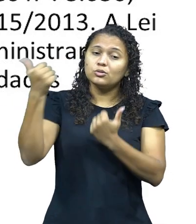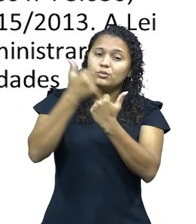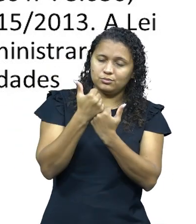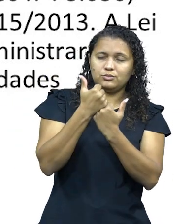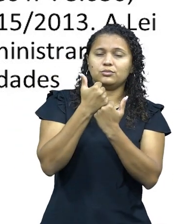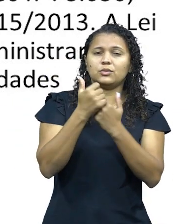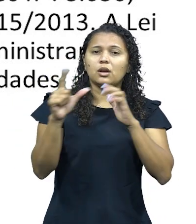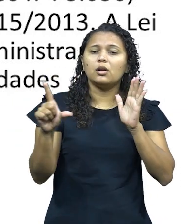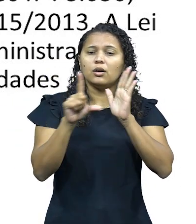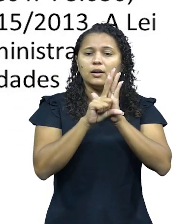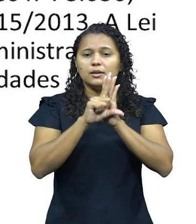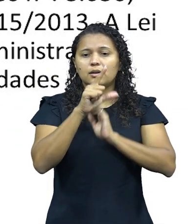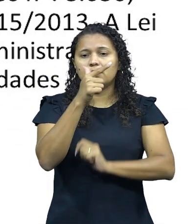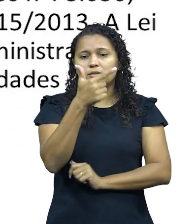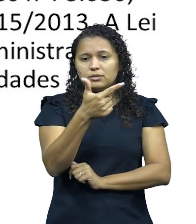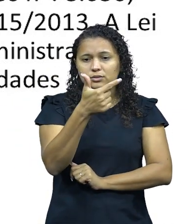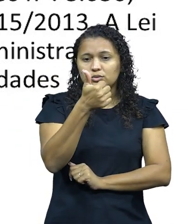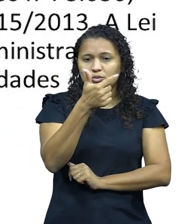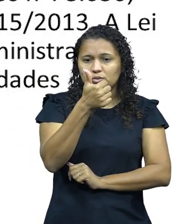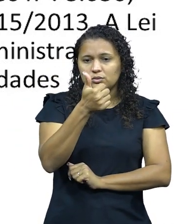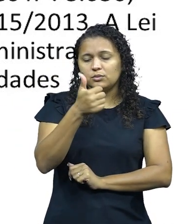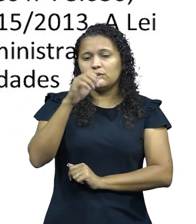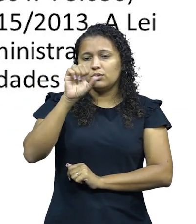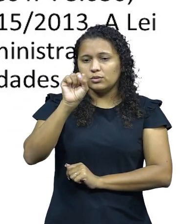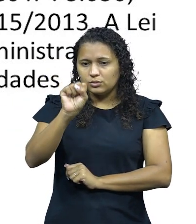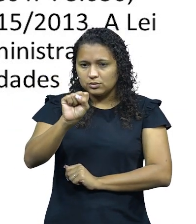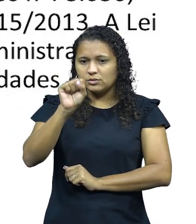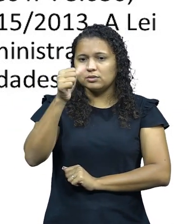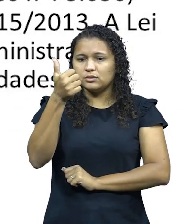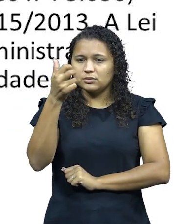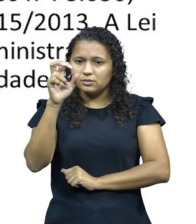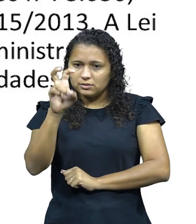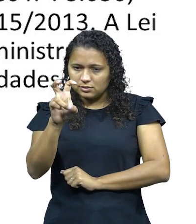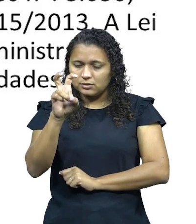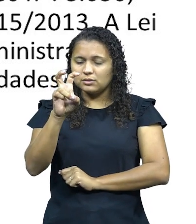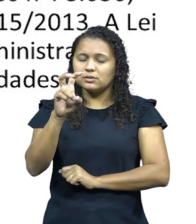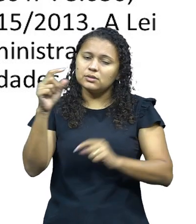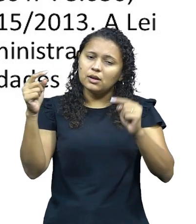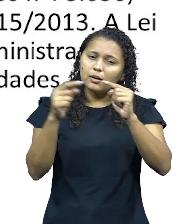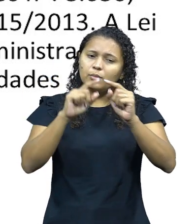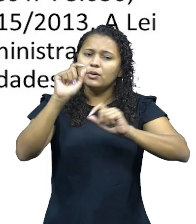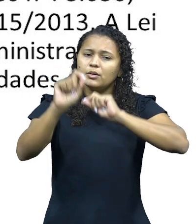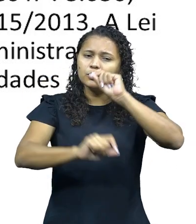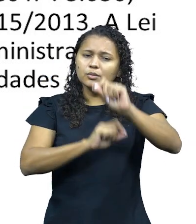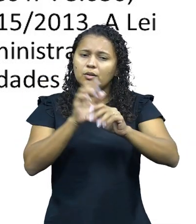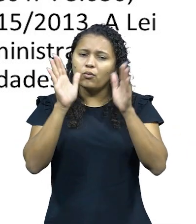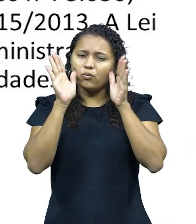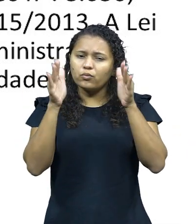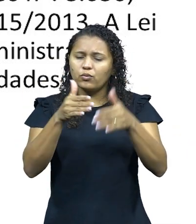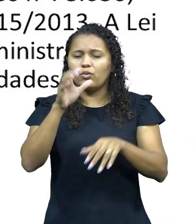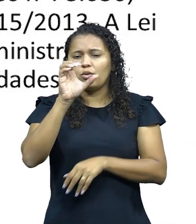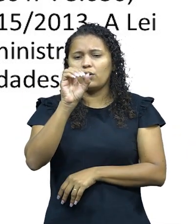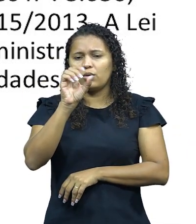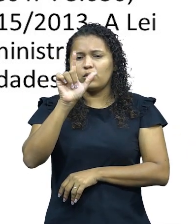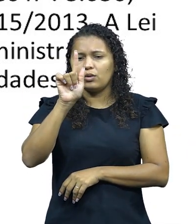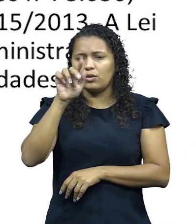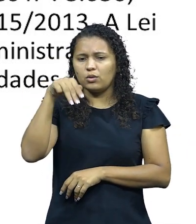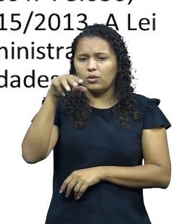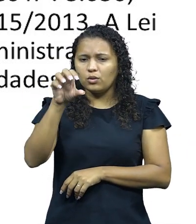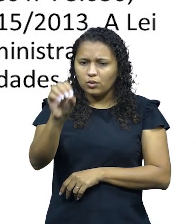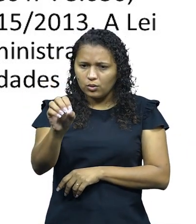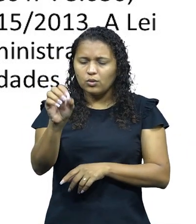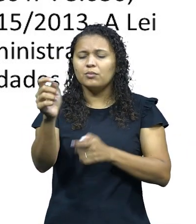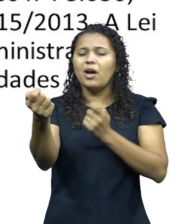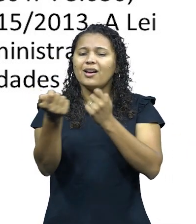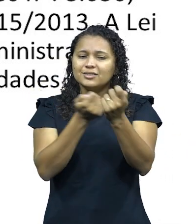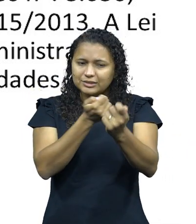Lei 12.815, que trata dos portos, ela atribui exclusivamente ao órgão o dever de